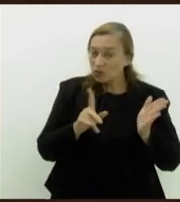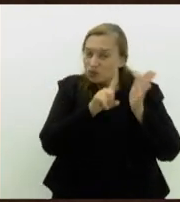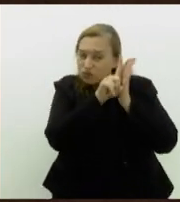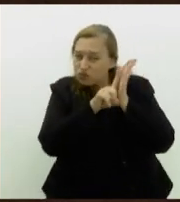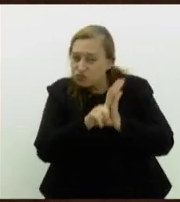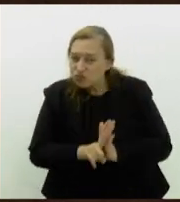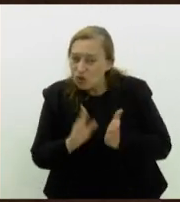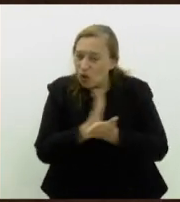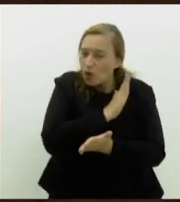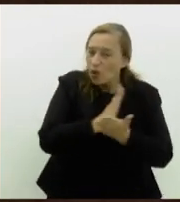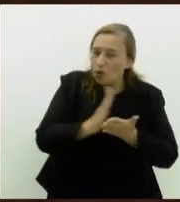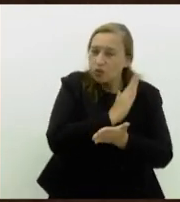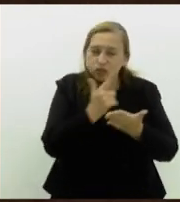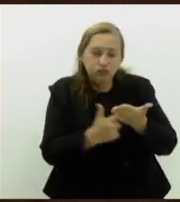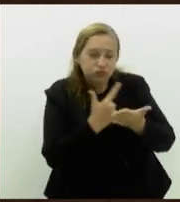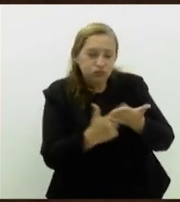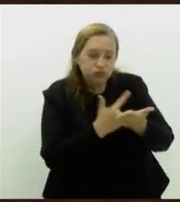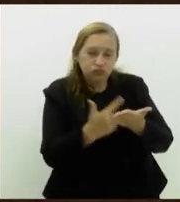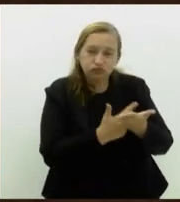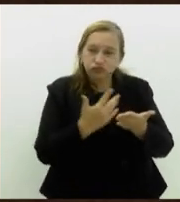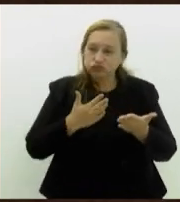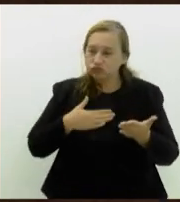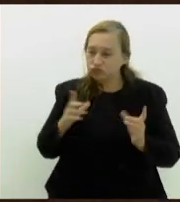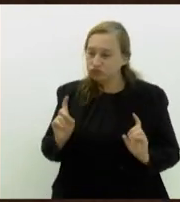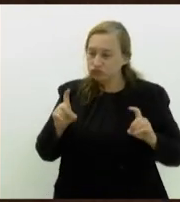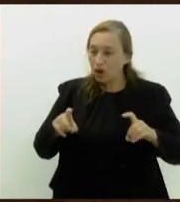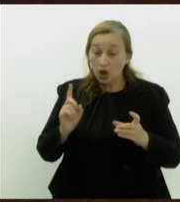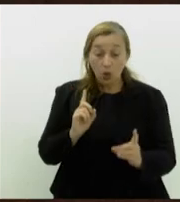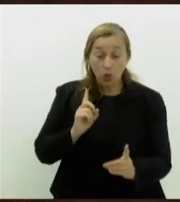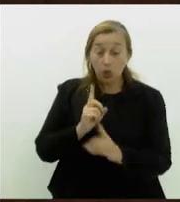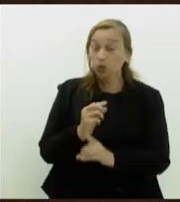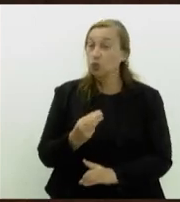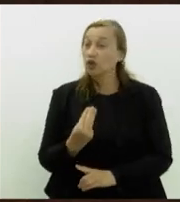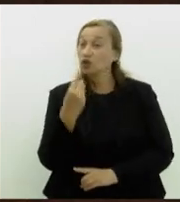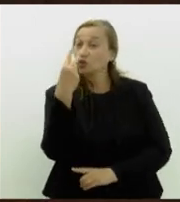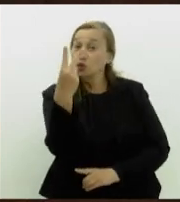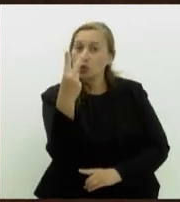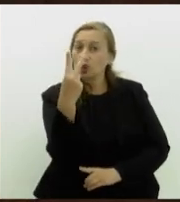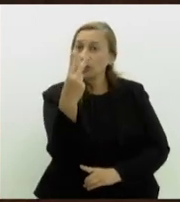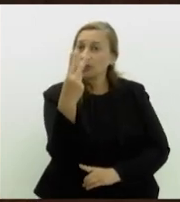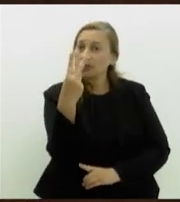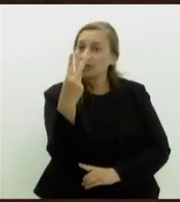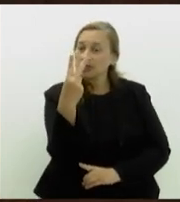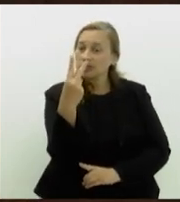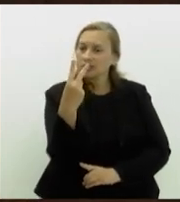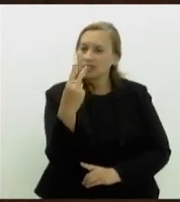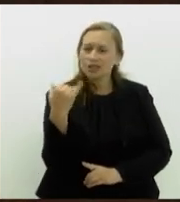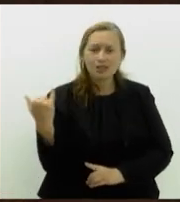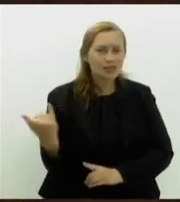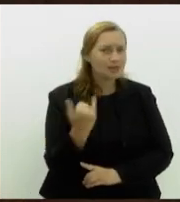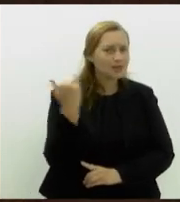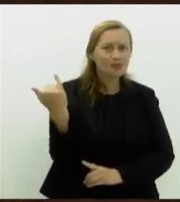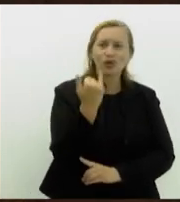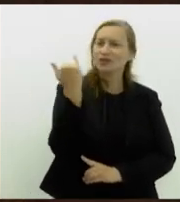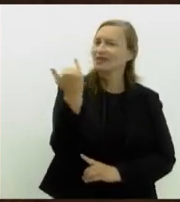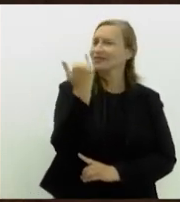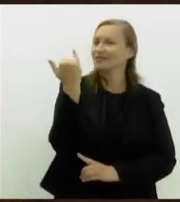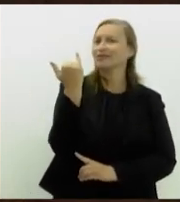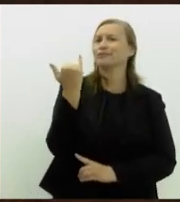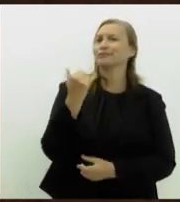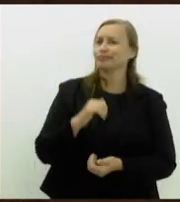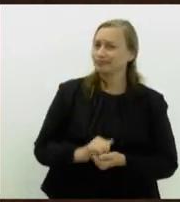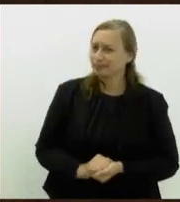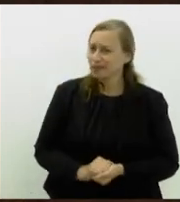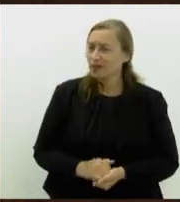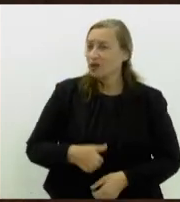alguns livros no meu gabinete, achei 2 extremamente significativos.